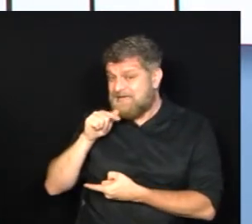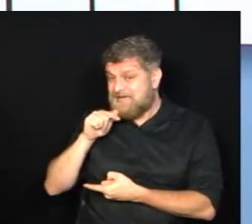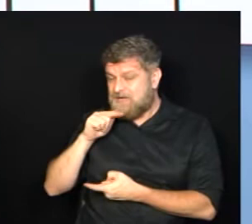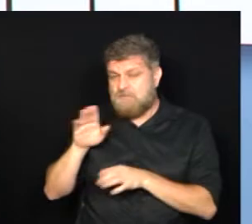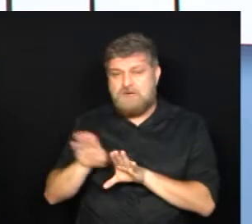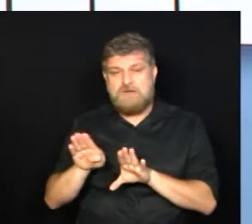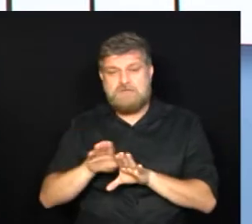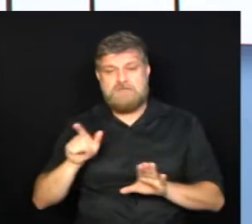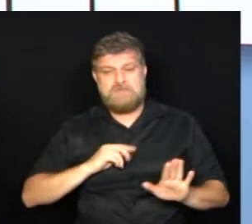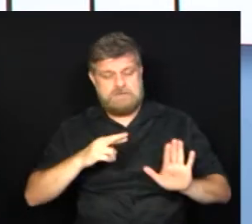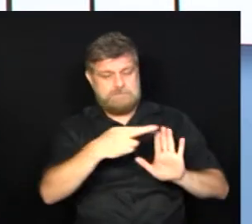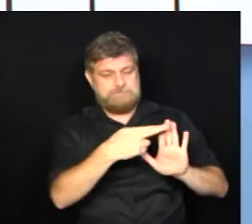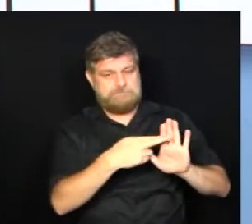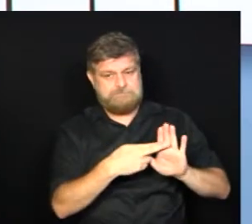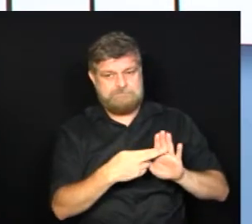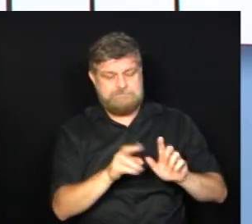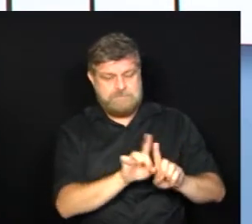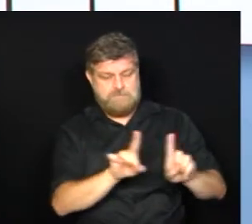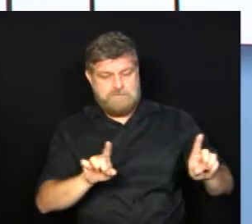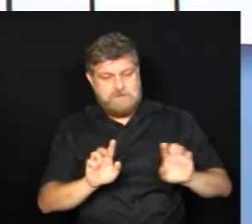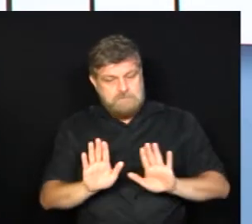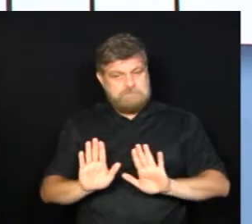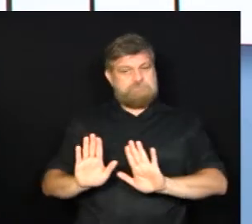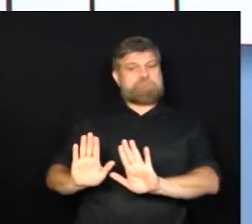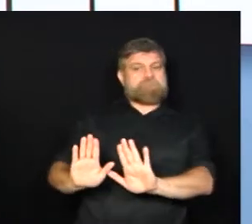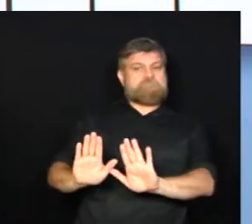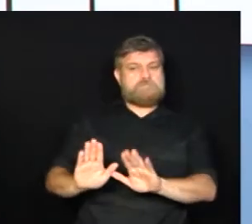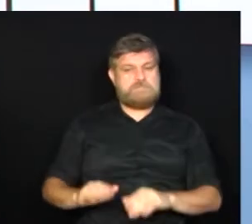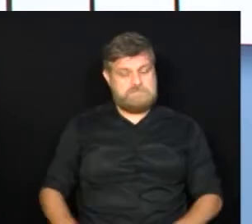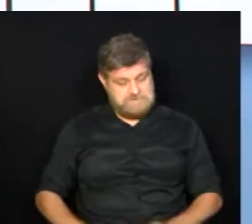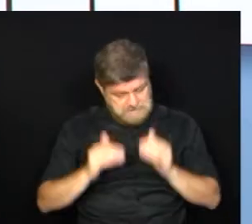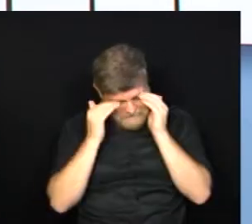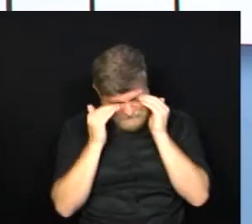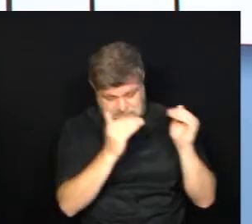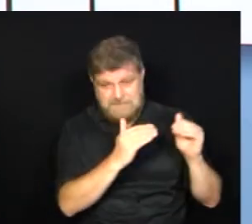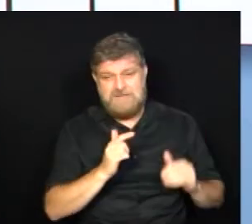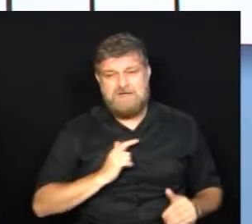de respeitar o distanciamento social. Então, vai ter